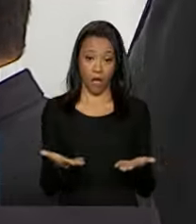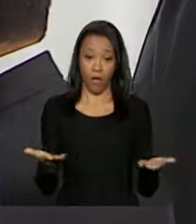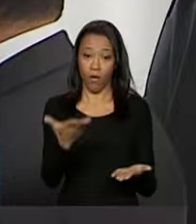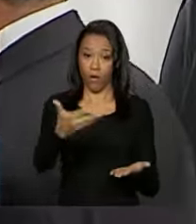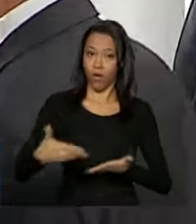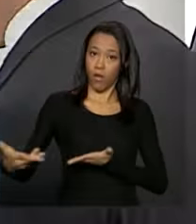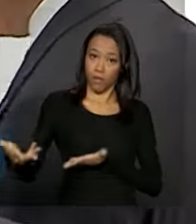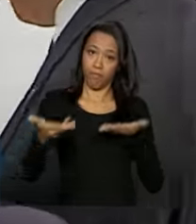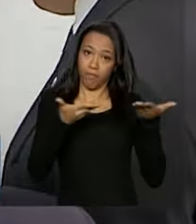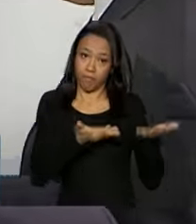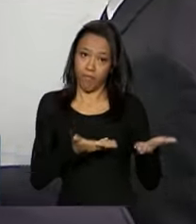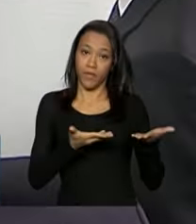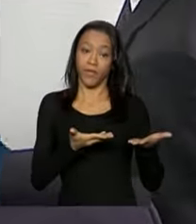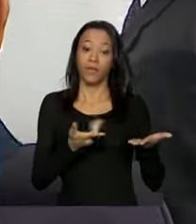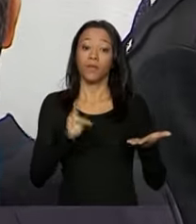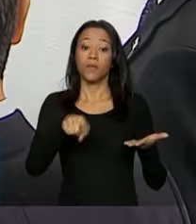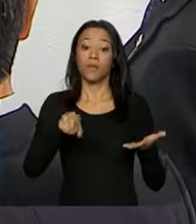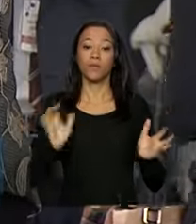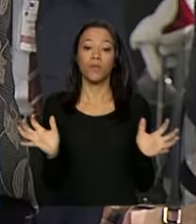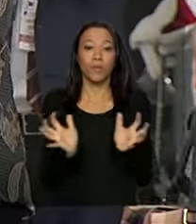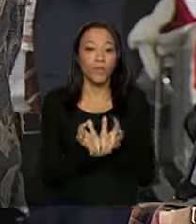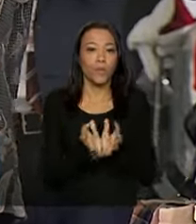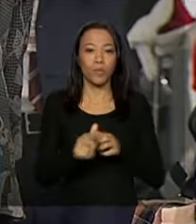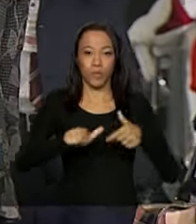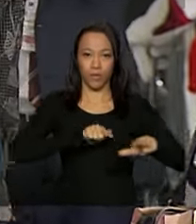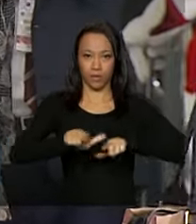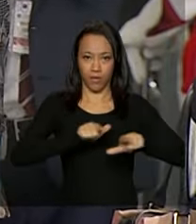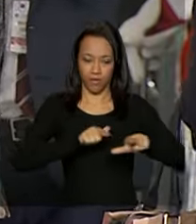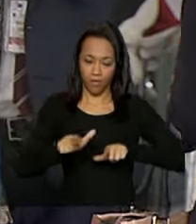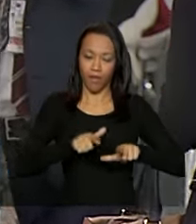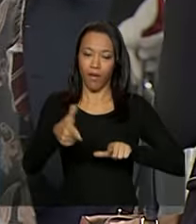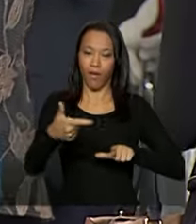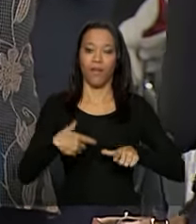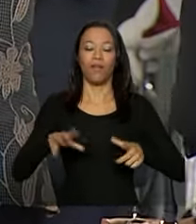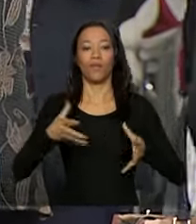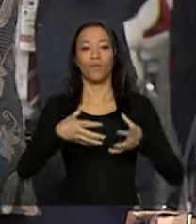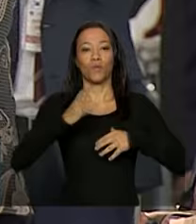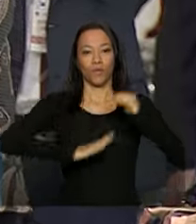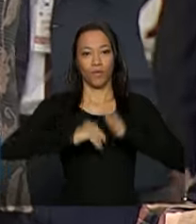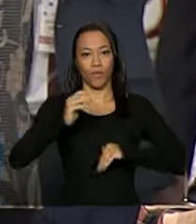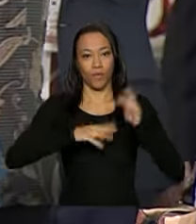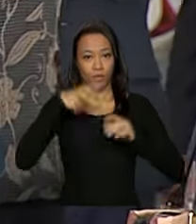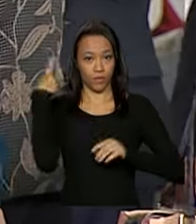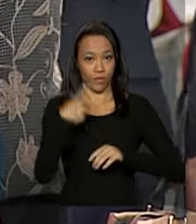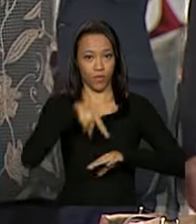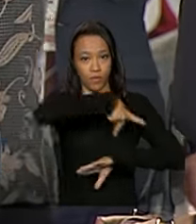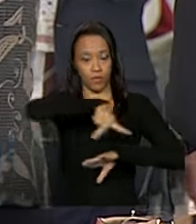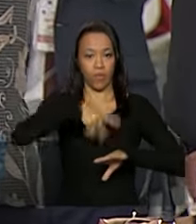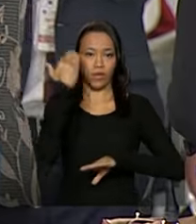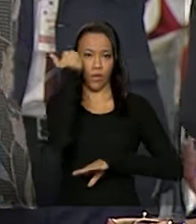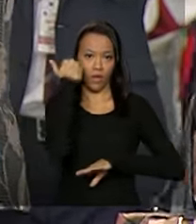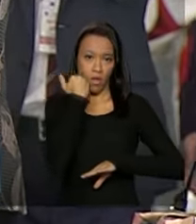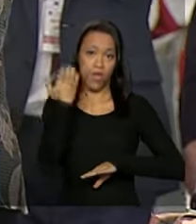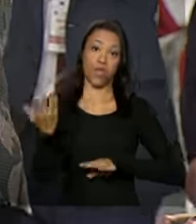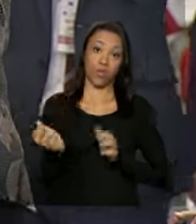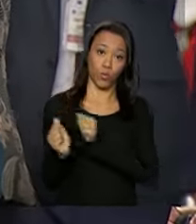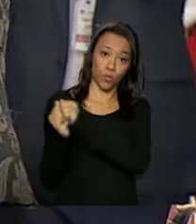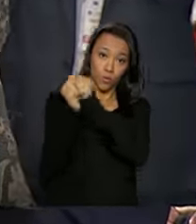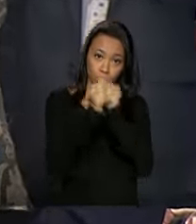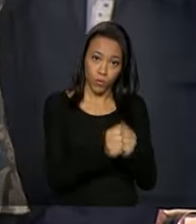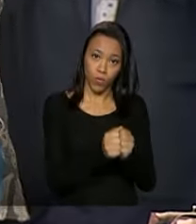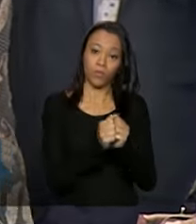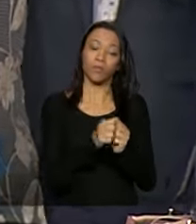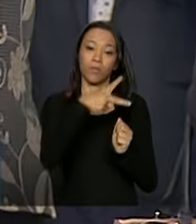apresentada, a equipe da República da Coreia que veio ao Brasil para essa visita oficial.